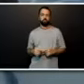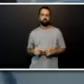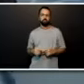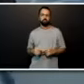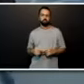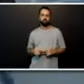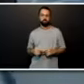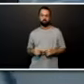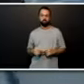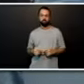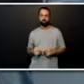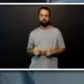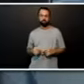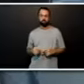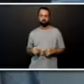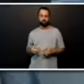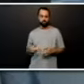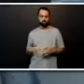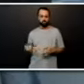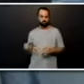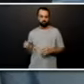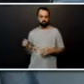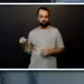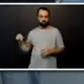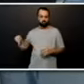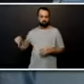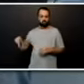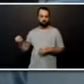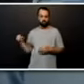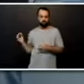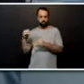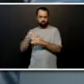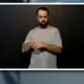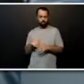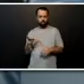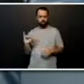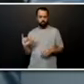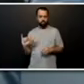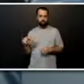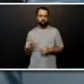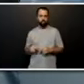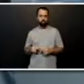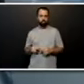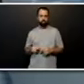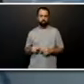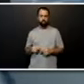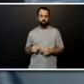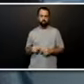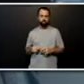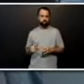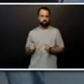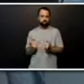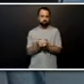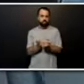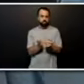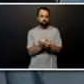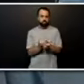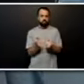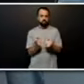Se os naturais estão dentro dos inteiros, ele é um